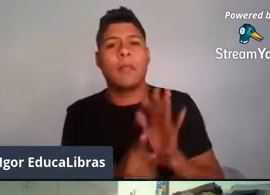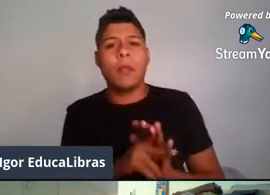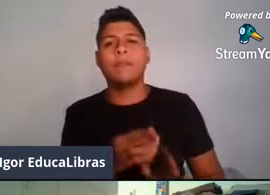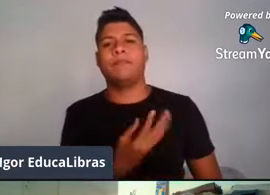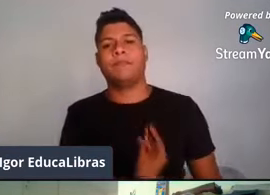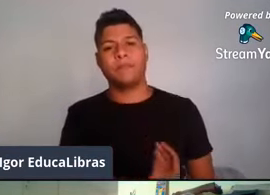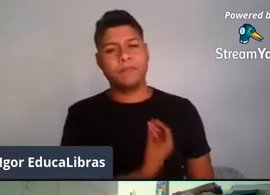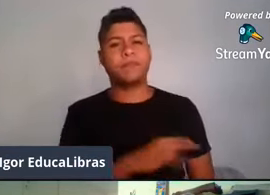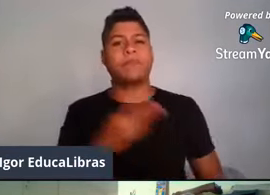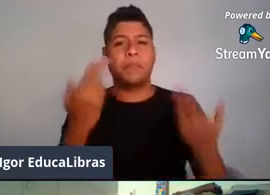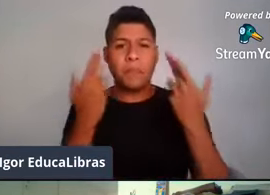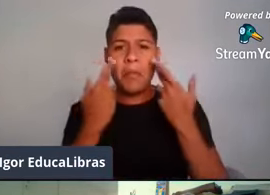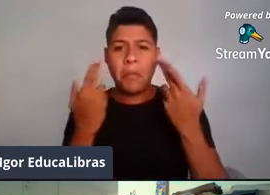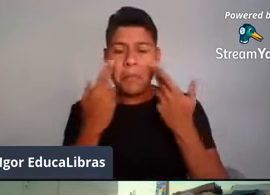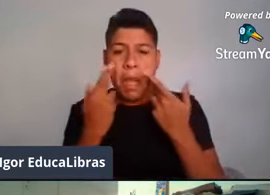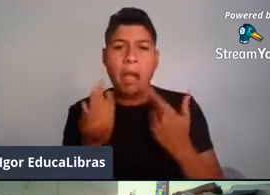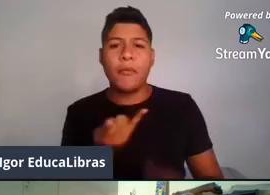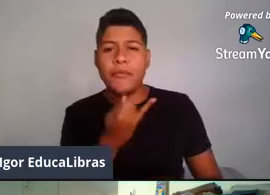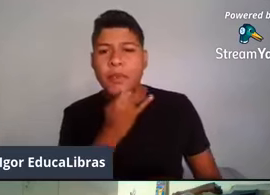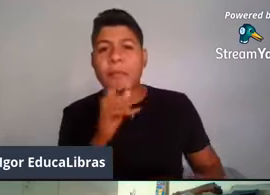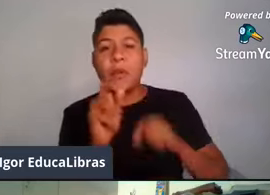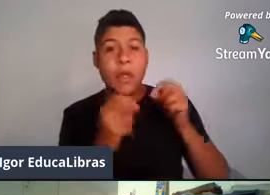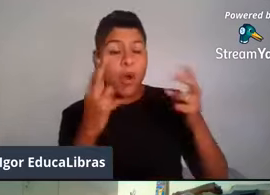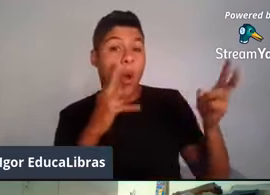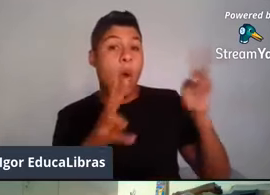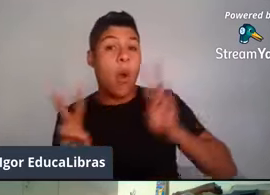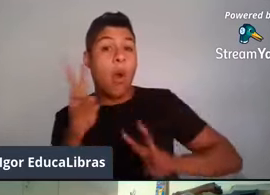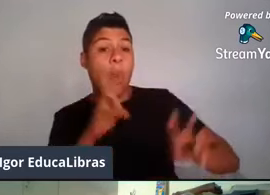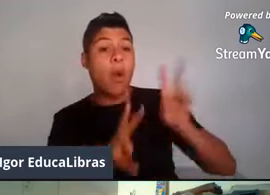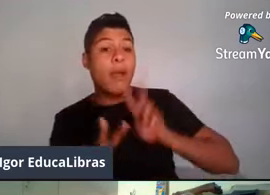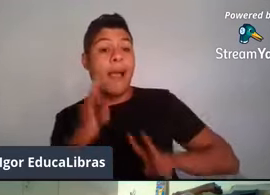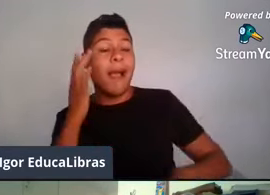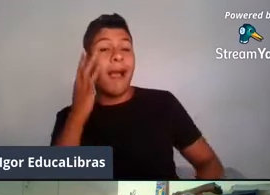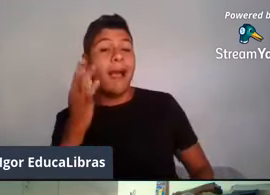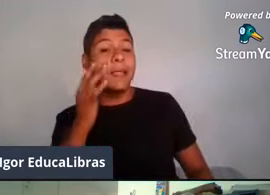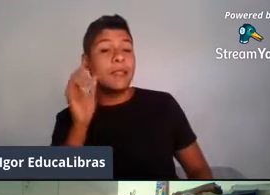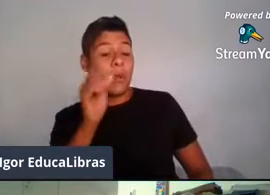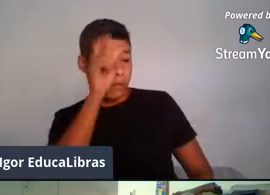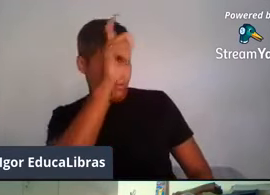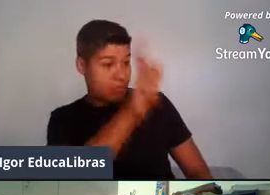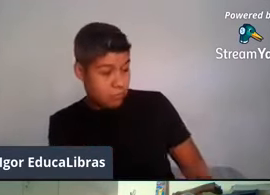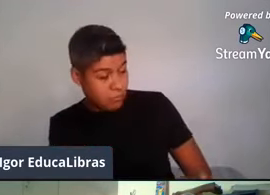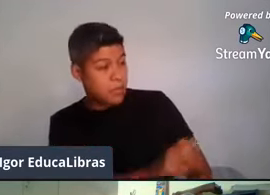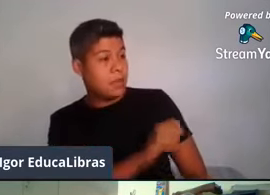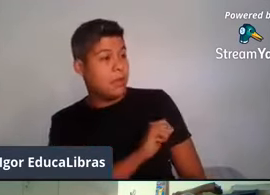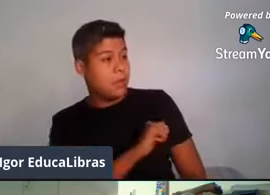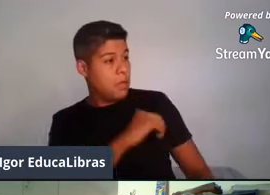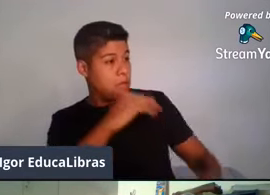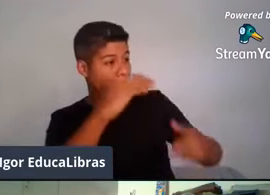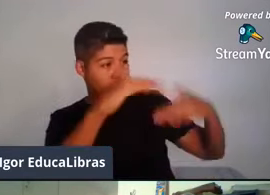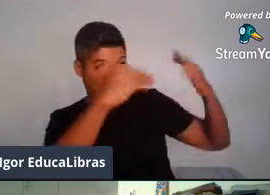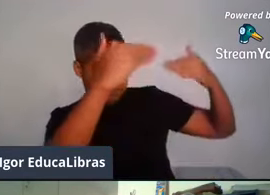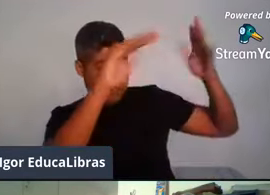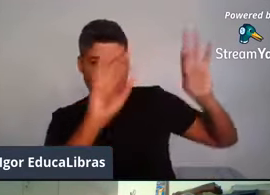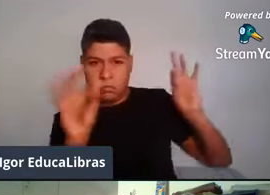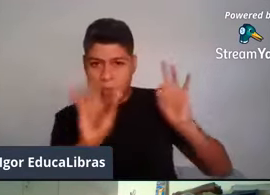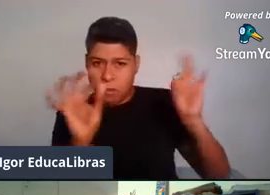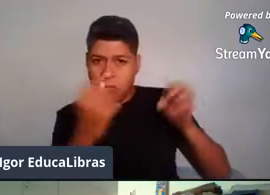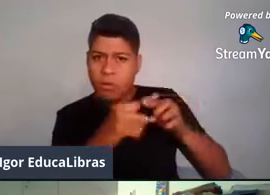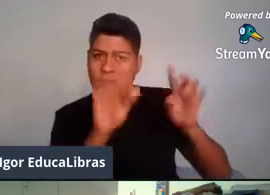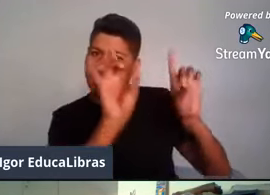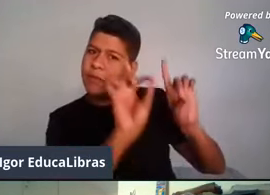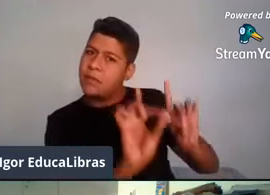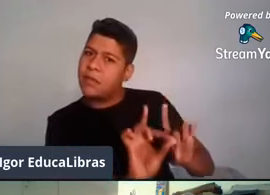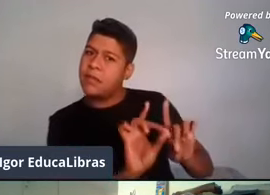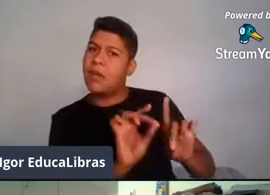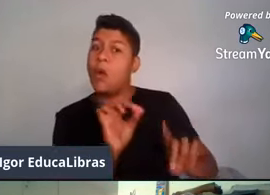é comum, infelizmente, é esse olhar de achar que ele não vai produzir porque tem deficiência, ou